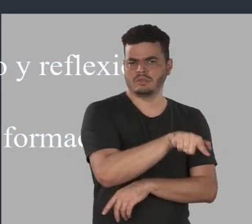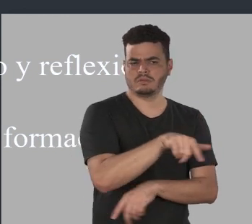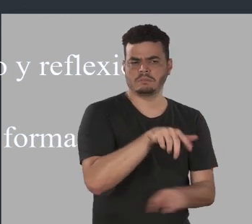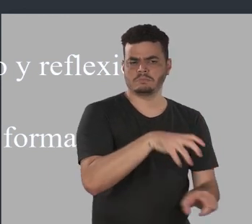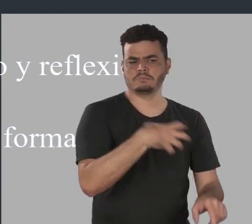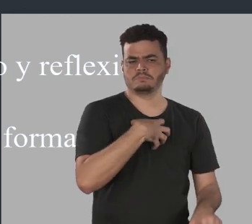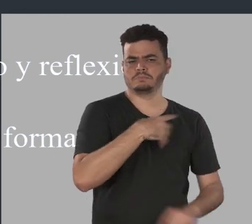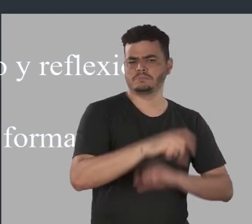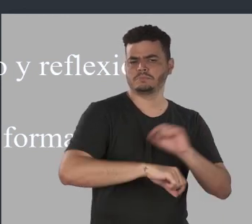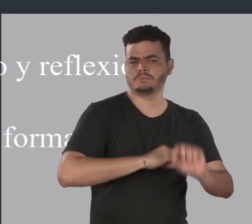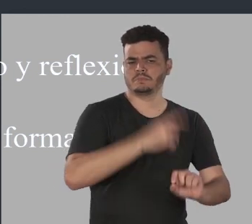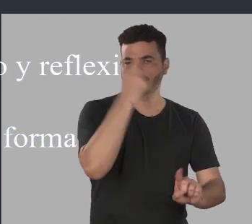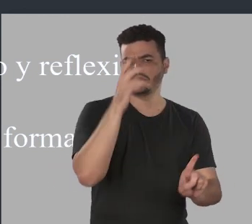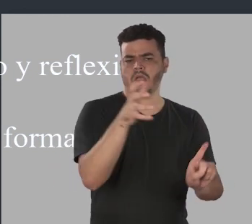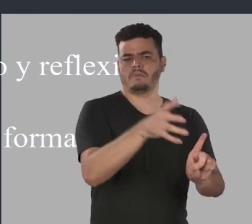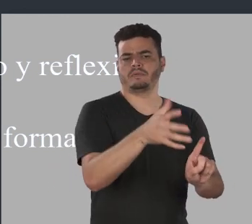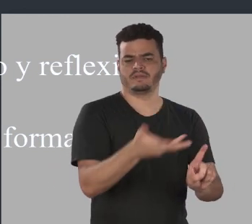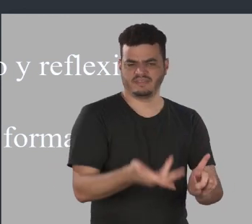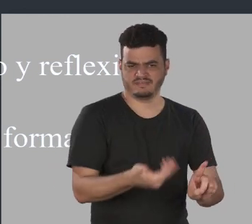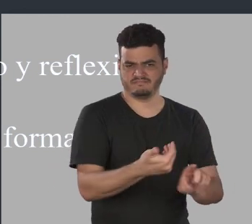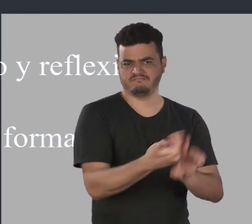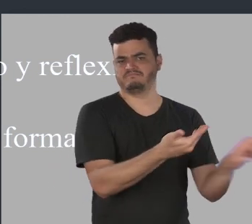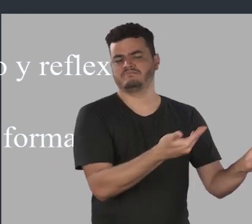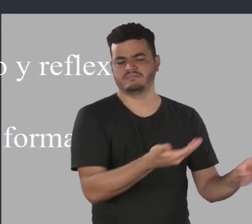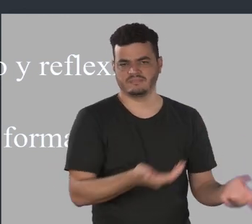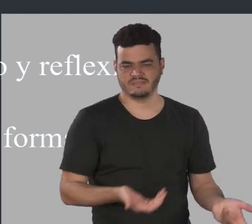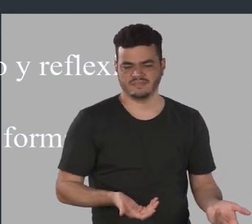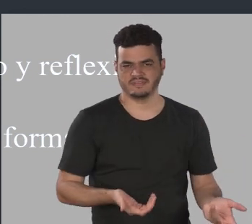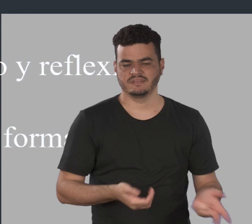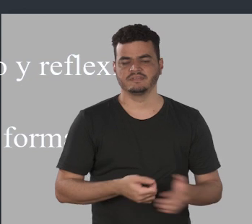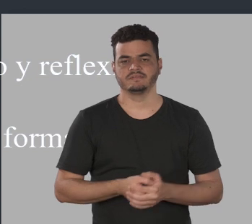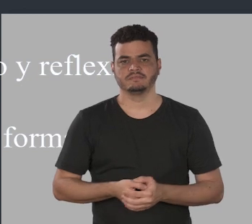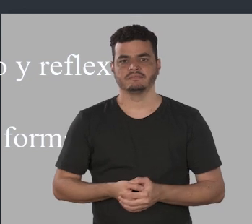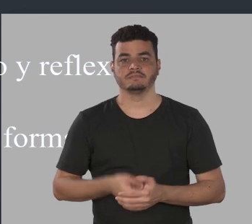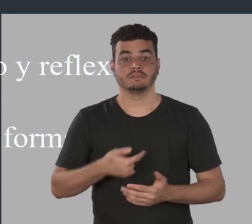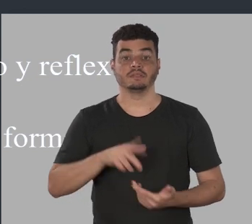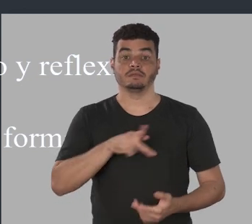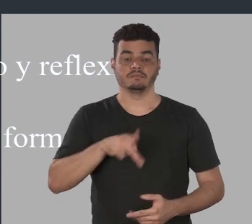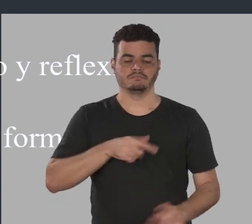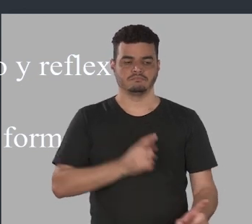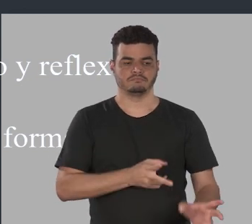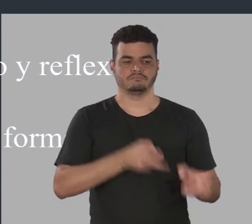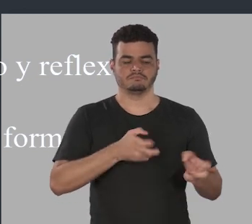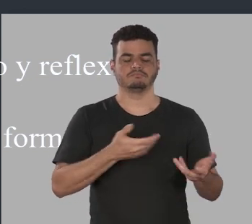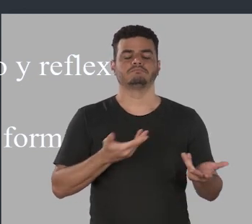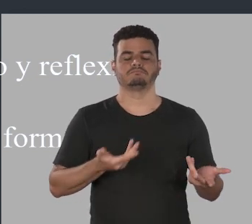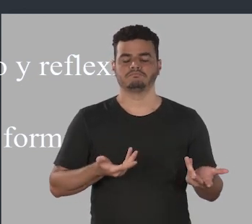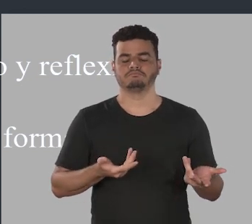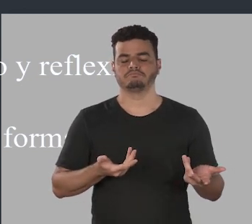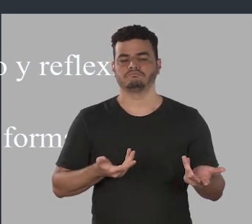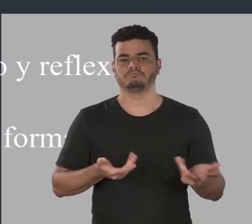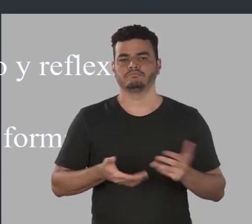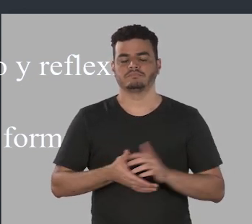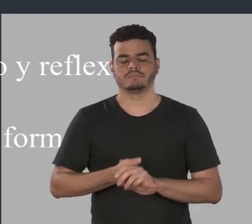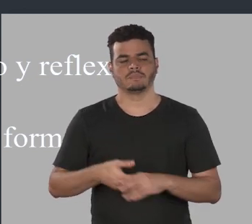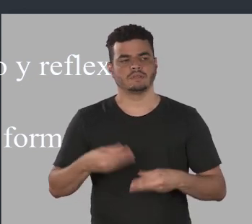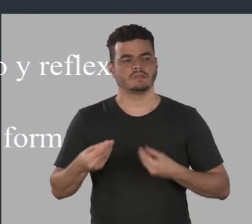E eu vou me deter em uma frase de Graciela Montes que me parece que é